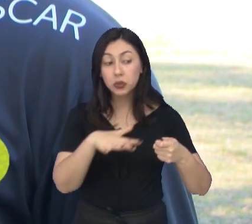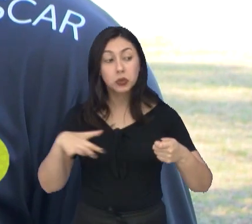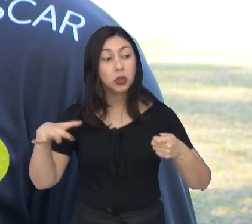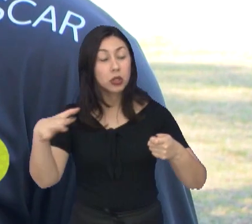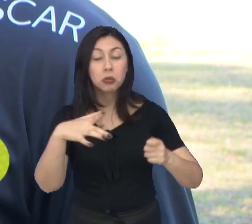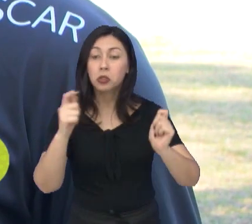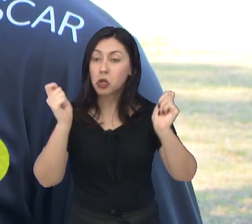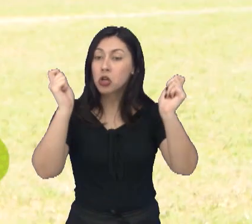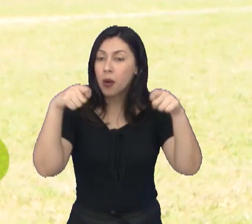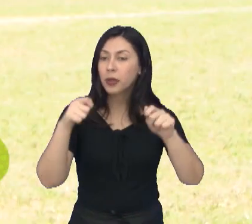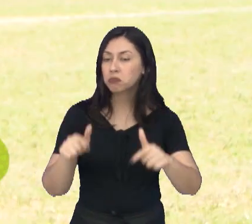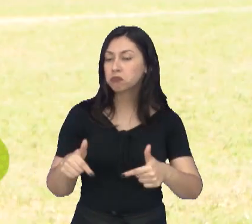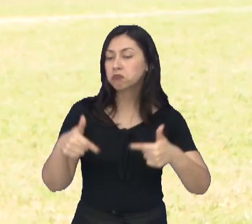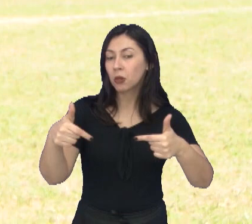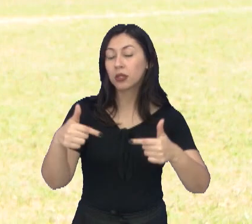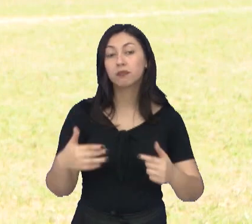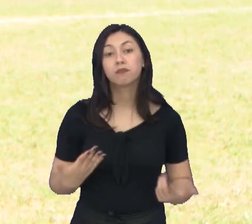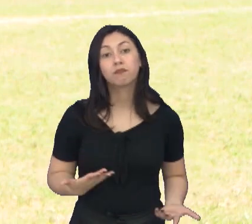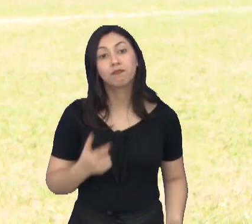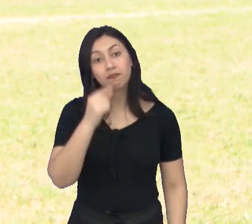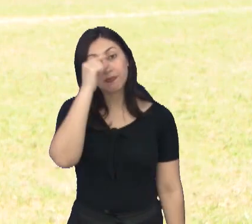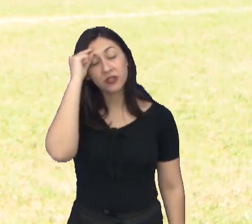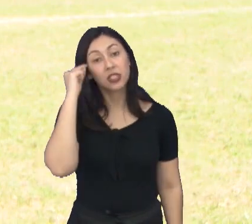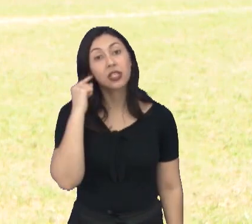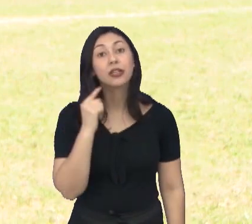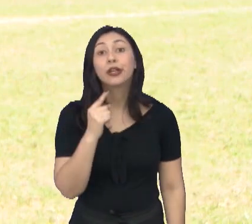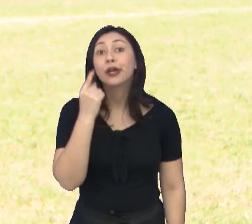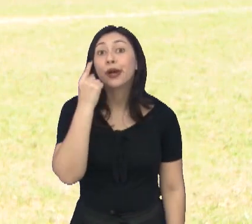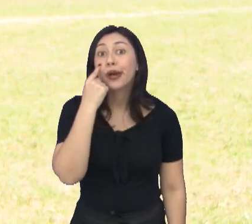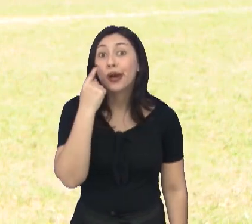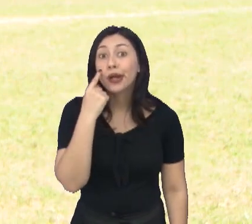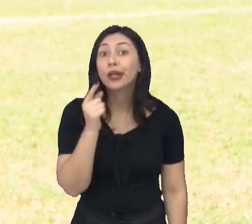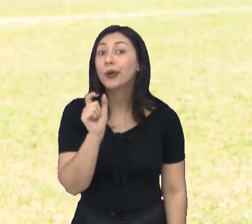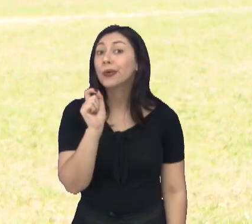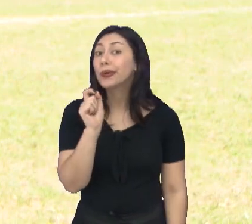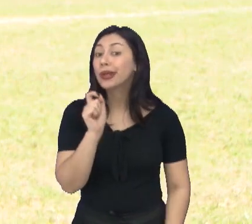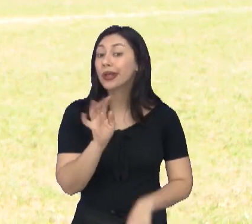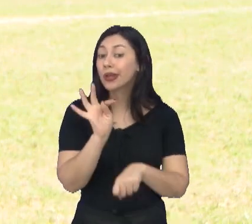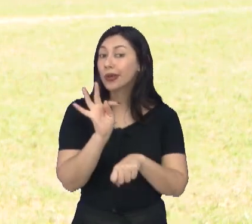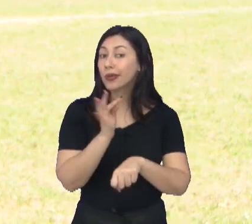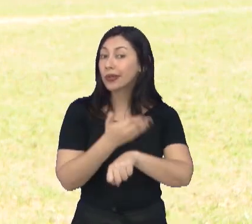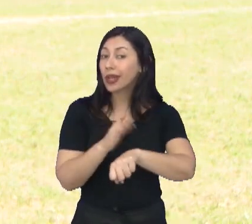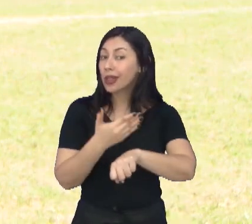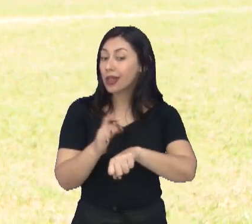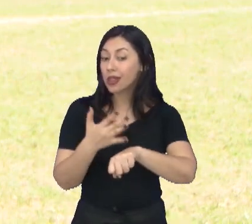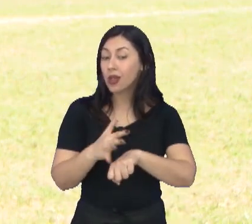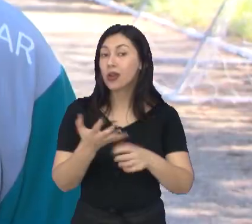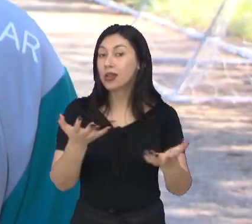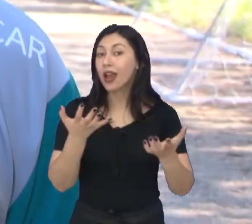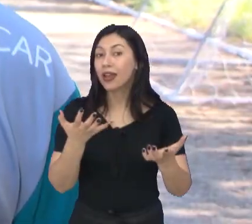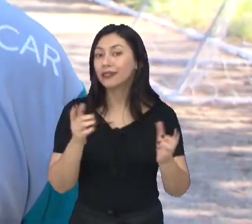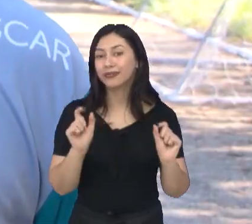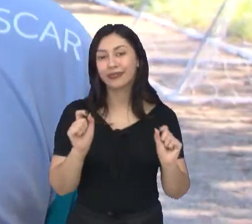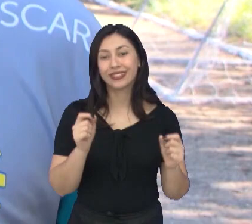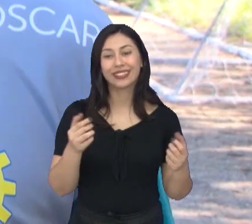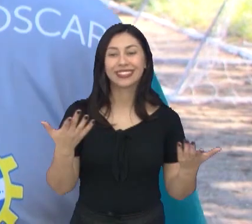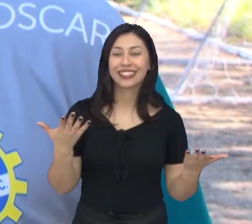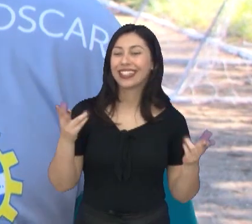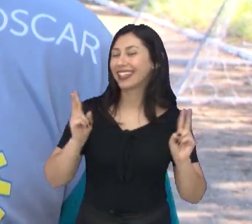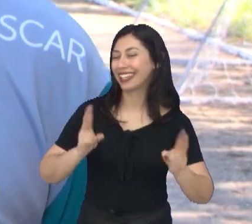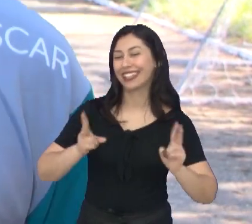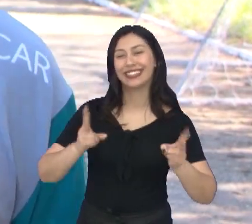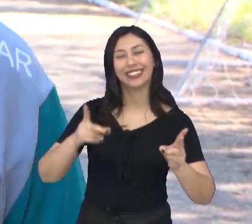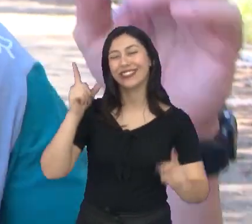podendo corresponder à altura. Vieira, adivinha o que o treinador da Águia do Vale espera da partida? Um jogo difícil. Sempre é